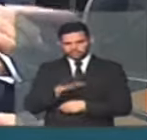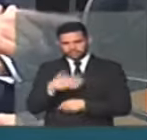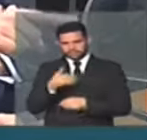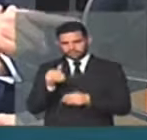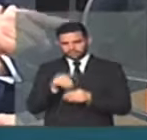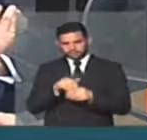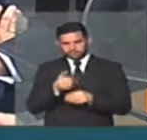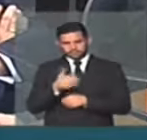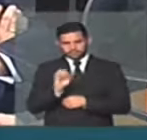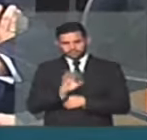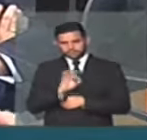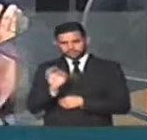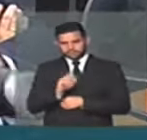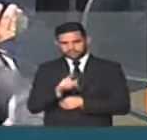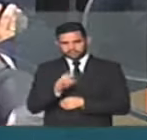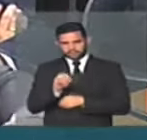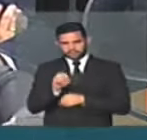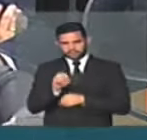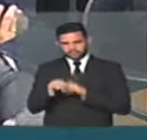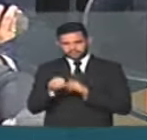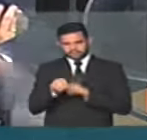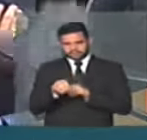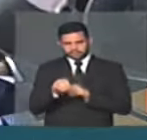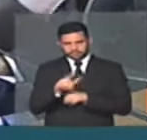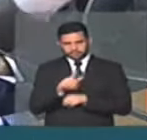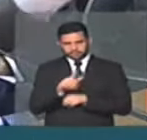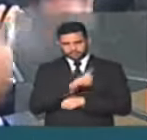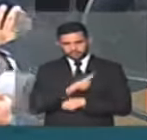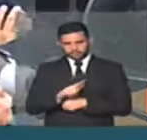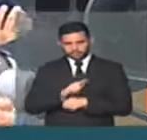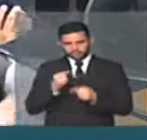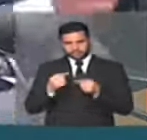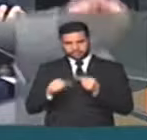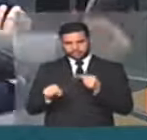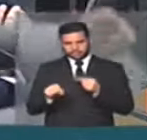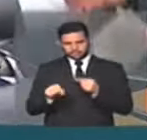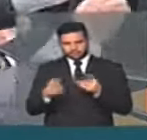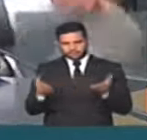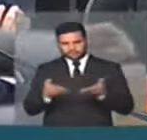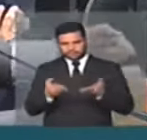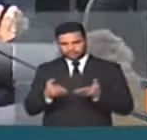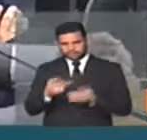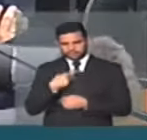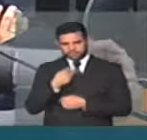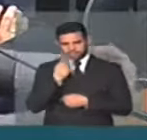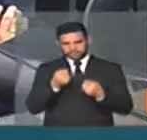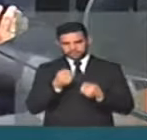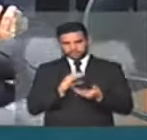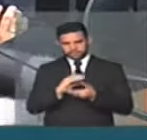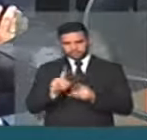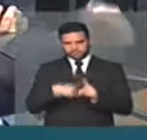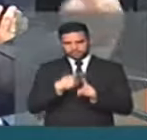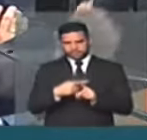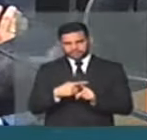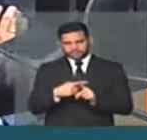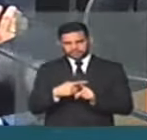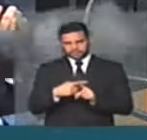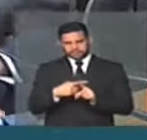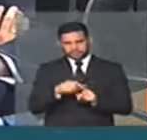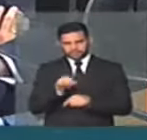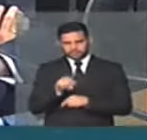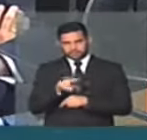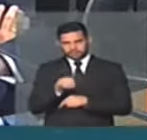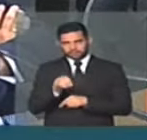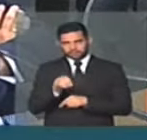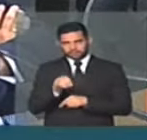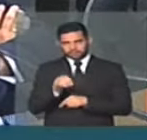quando votou os 10% do PIB da educação, o governo foi contra e agora diz que precisa investir mais. A UNE, a